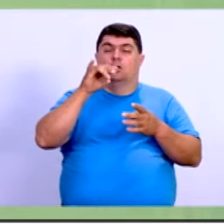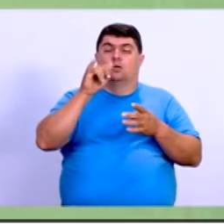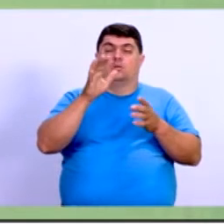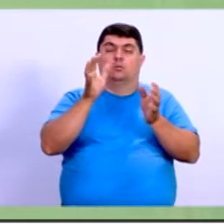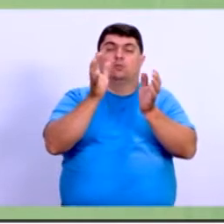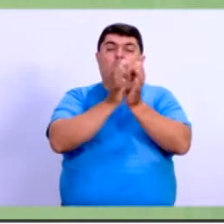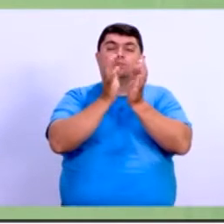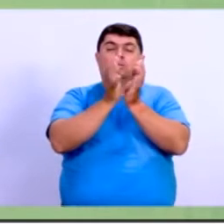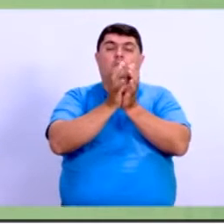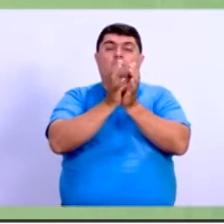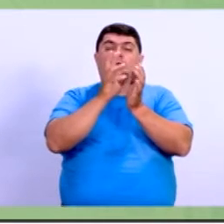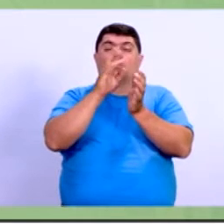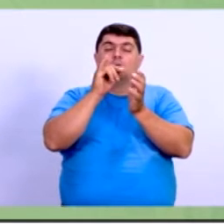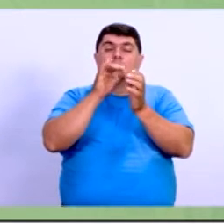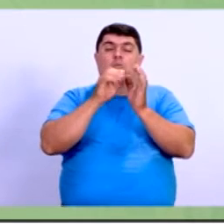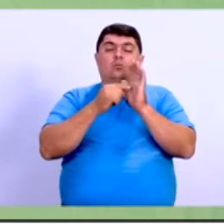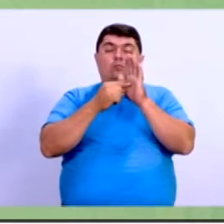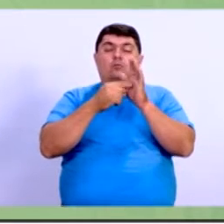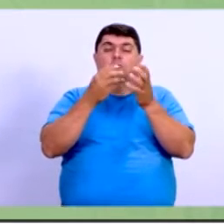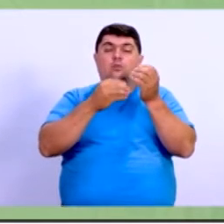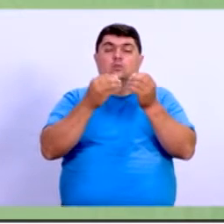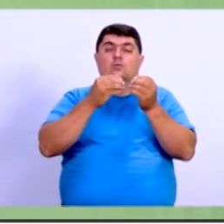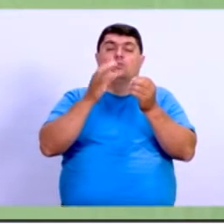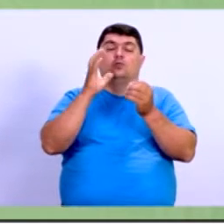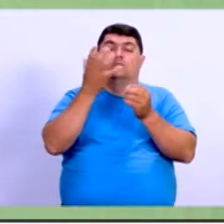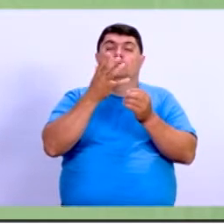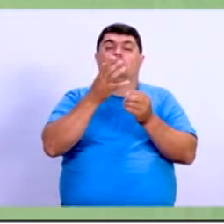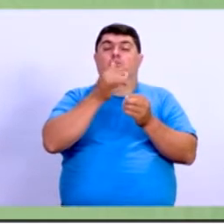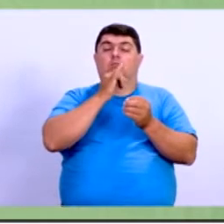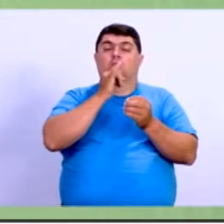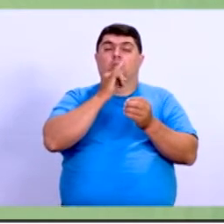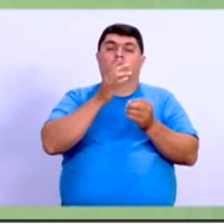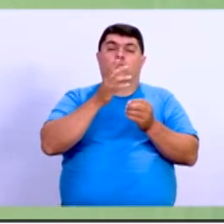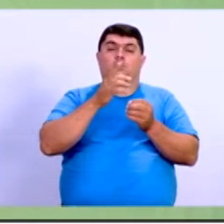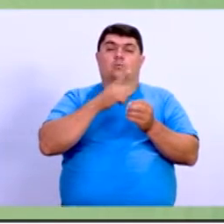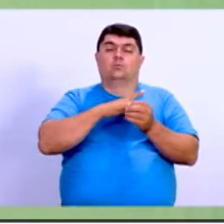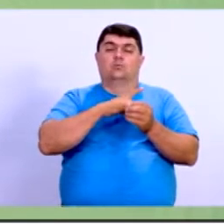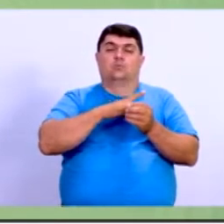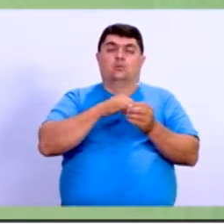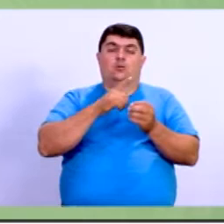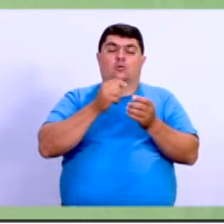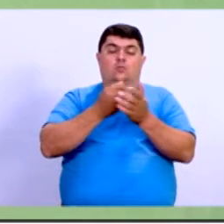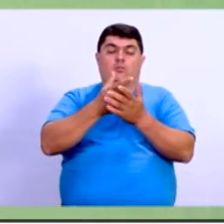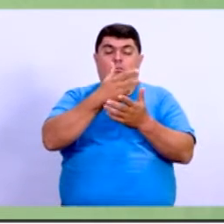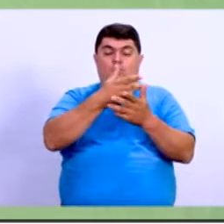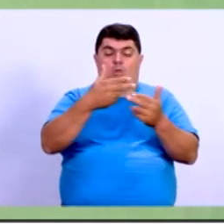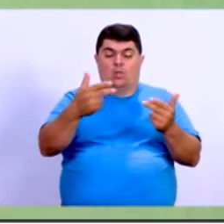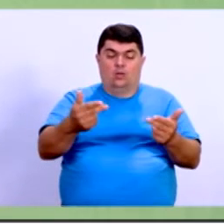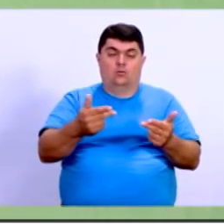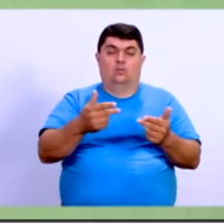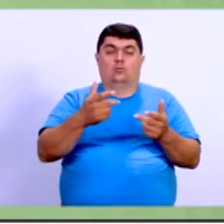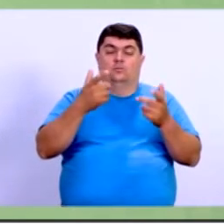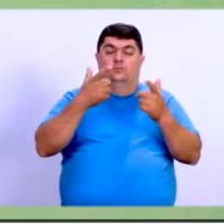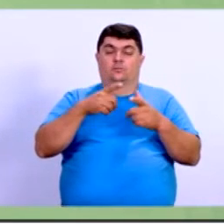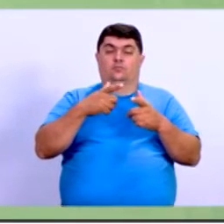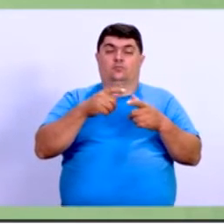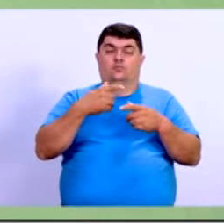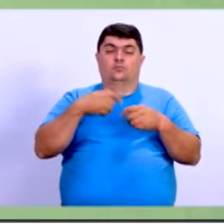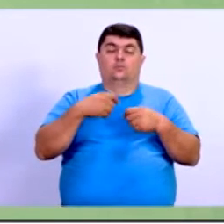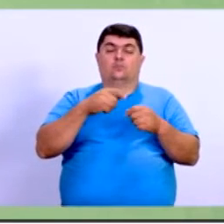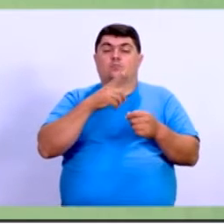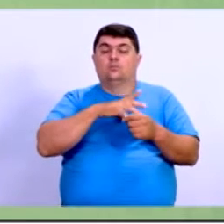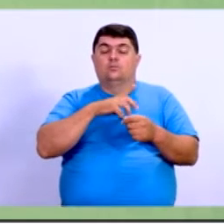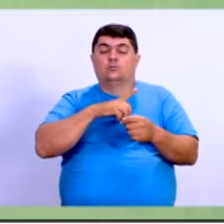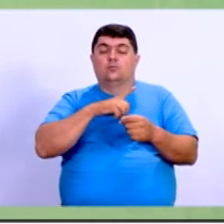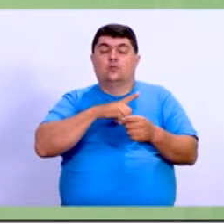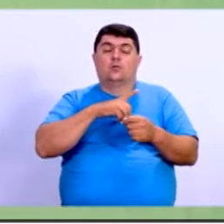as classes. E aqui no nosso exemplo, nós temos um caso de compras, né? Onde eu destaquei